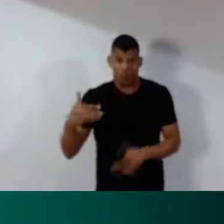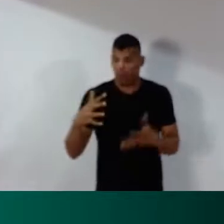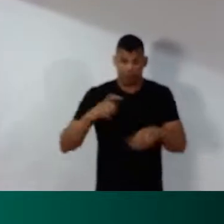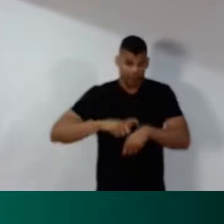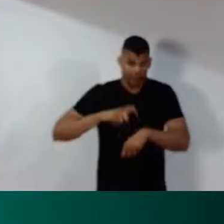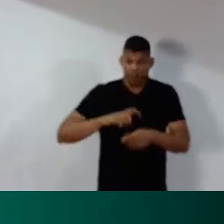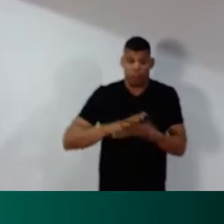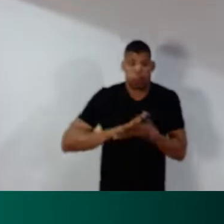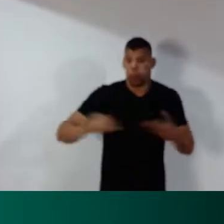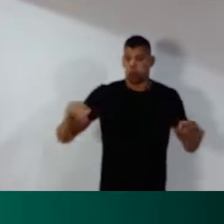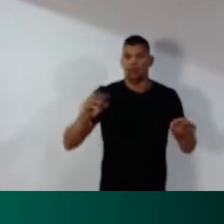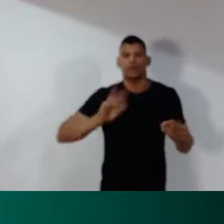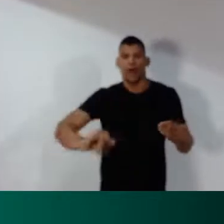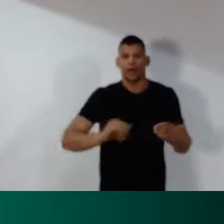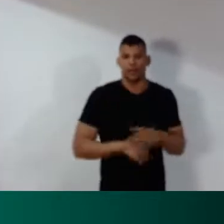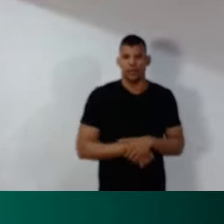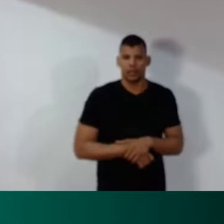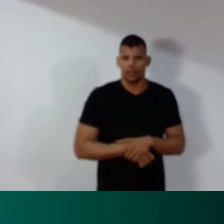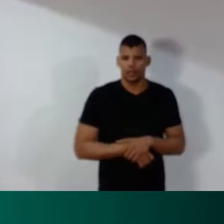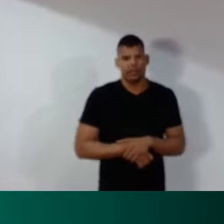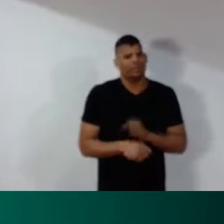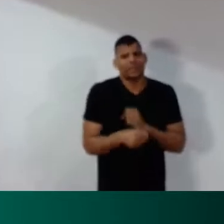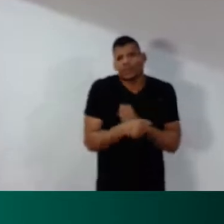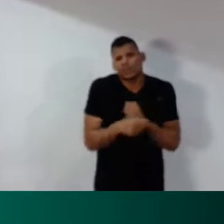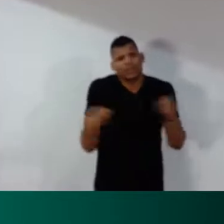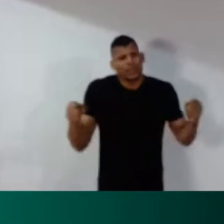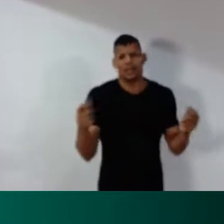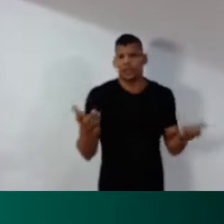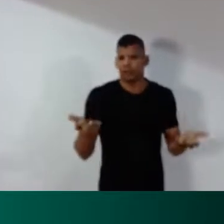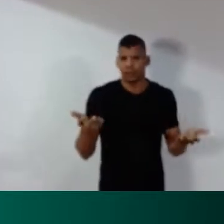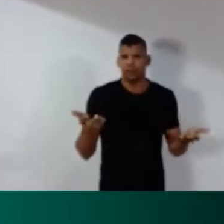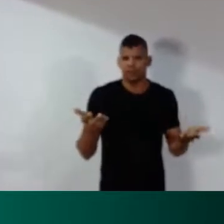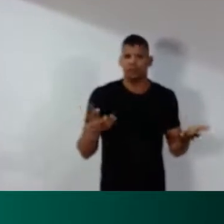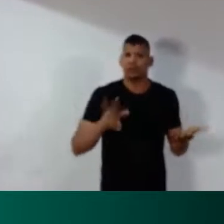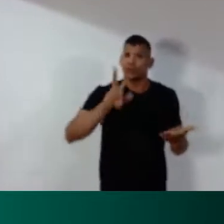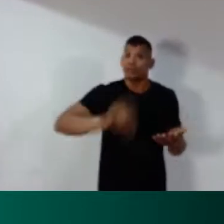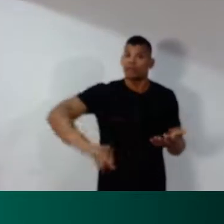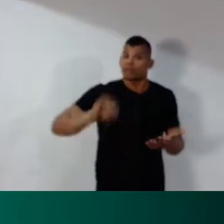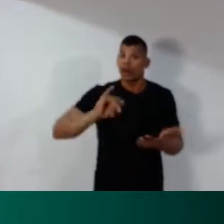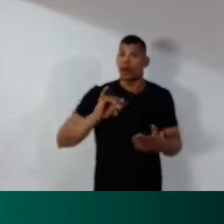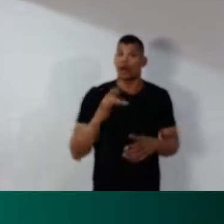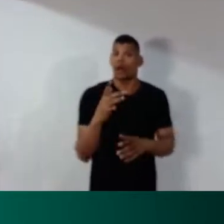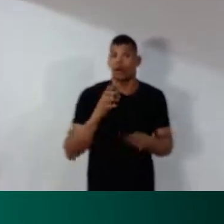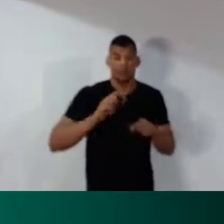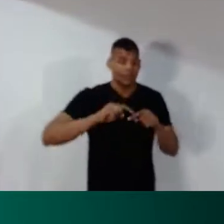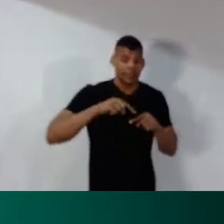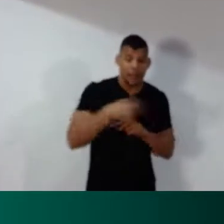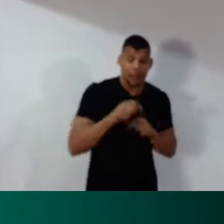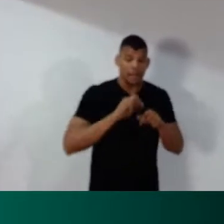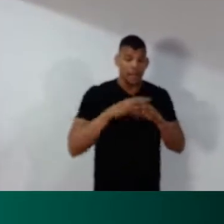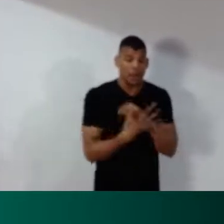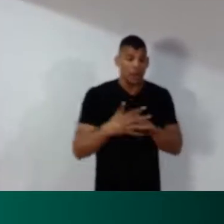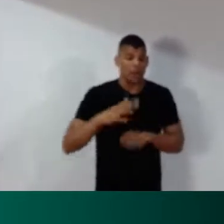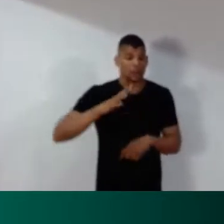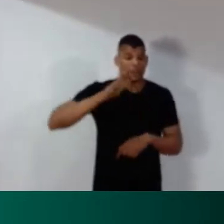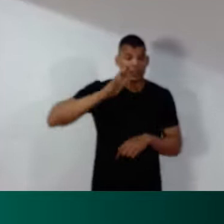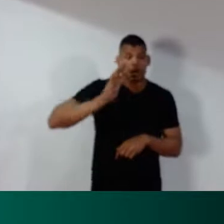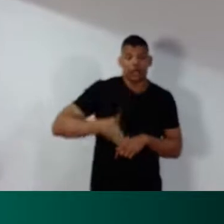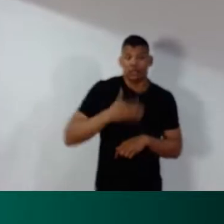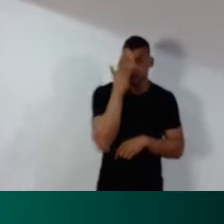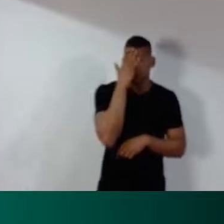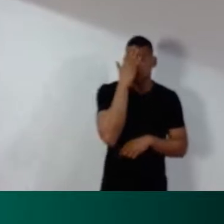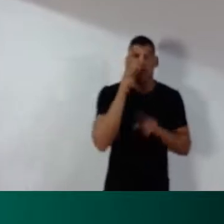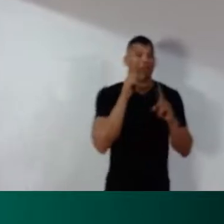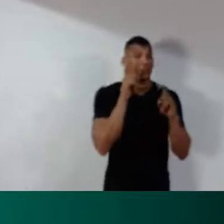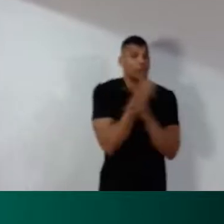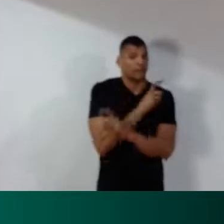vai se mudar aí ou se mudou se não muda mas vai ter um terceiro turno é um pós pandemia a gente já sabia que ia ser